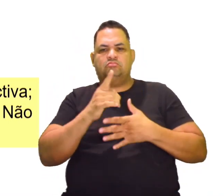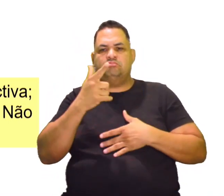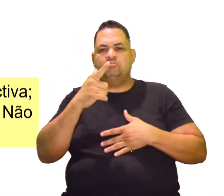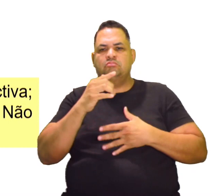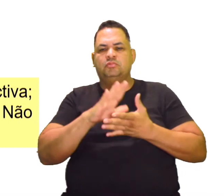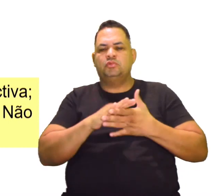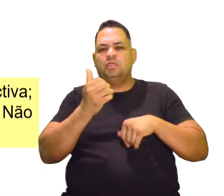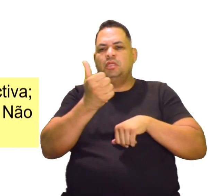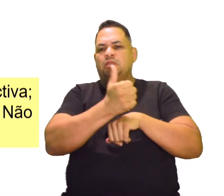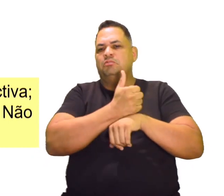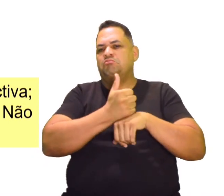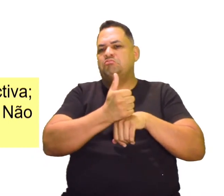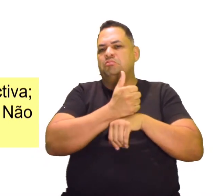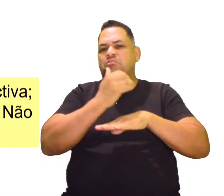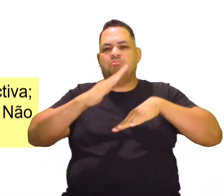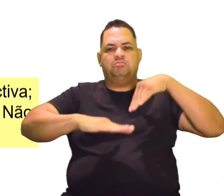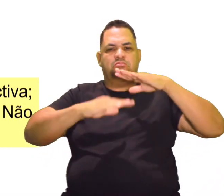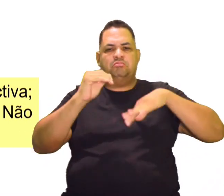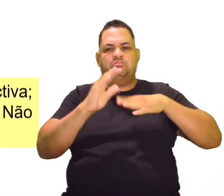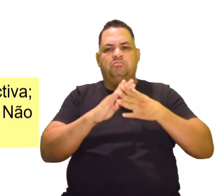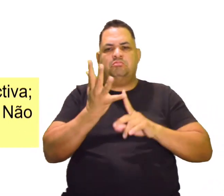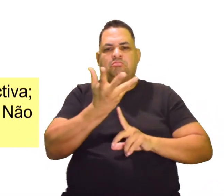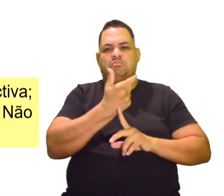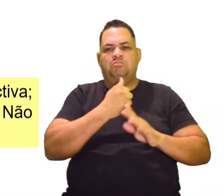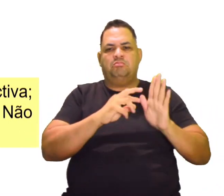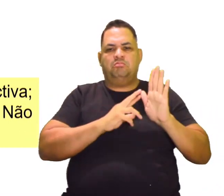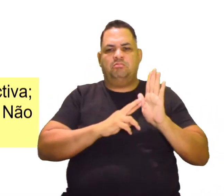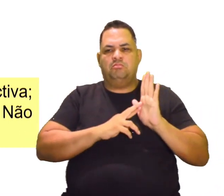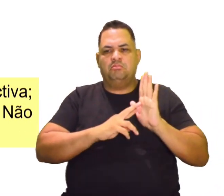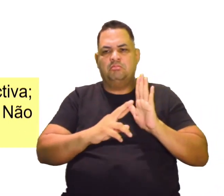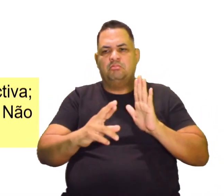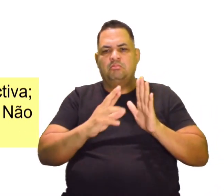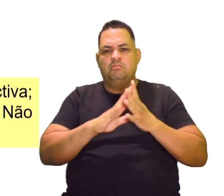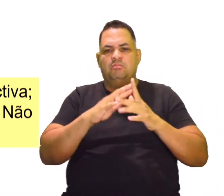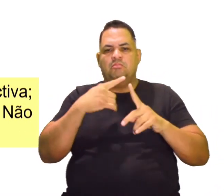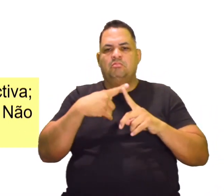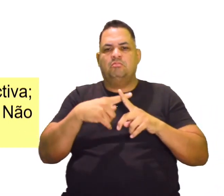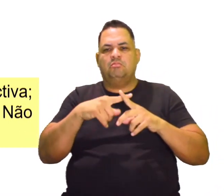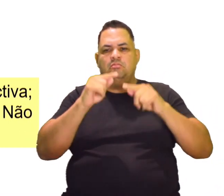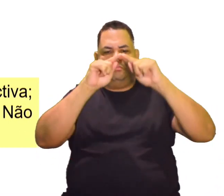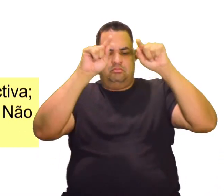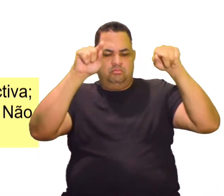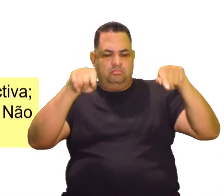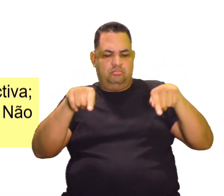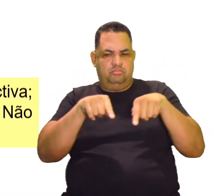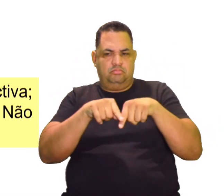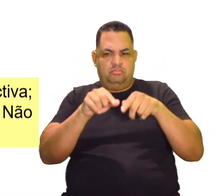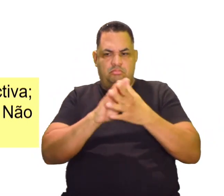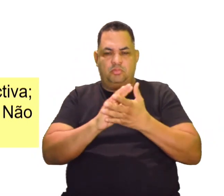artista. Arte representativa, diante de um retrato ou de uma escultura.